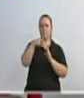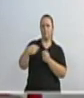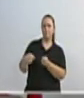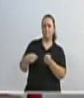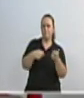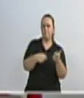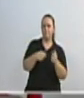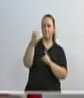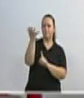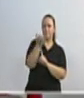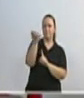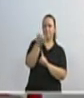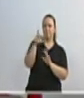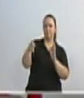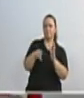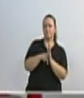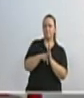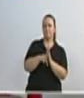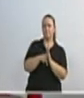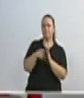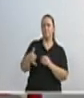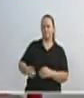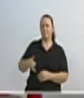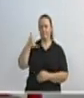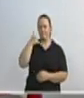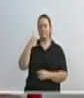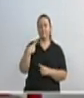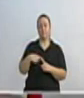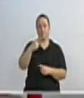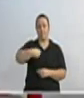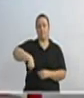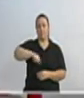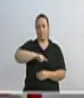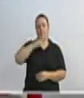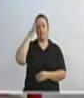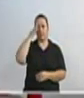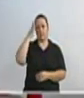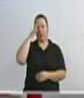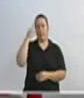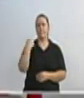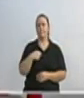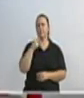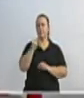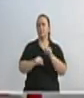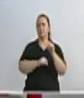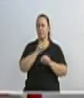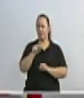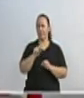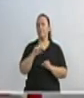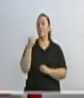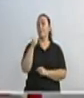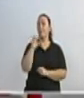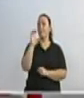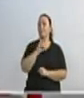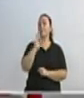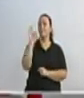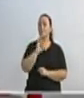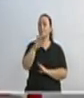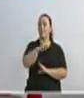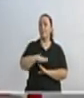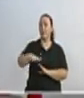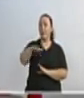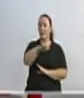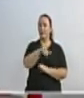dos sinais de telefonia, que sabemos nós que deveriam cobrir 80% da área urbana